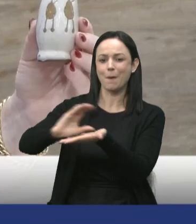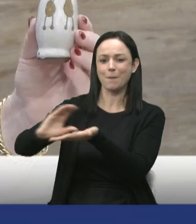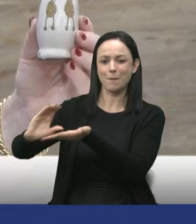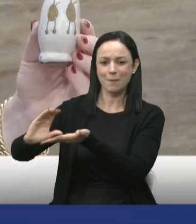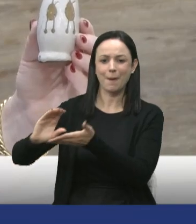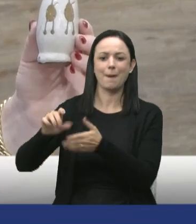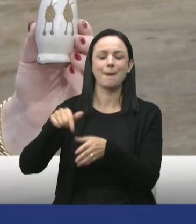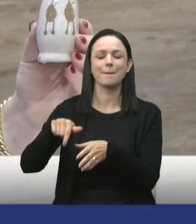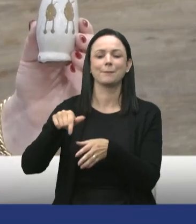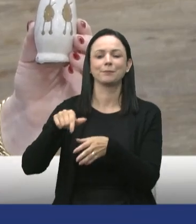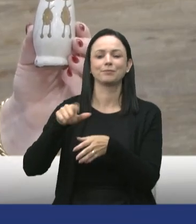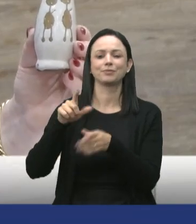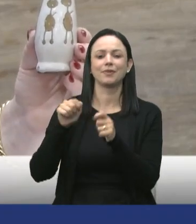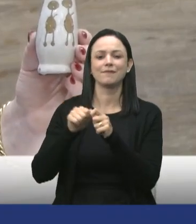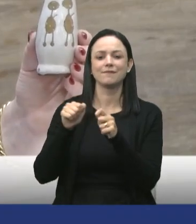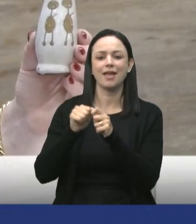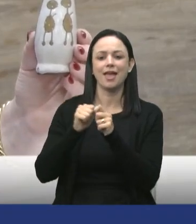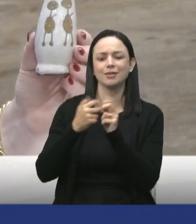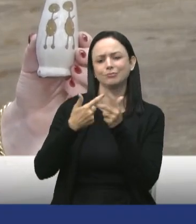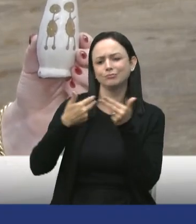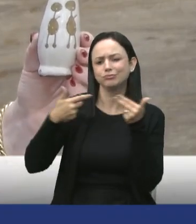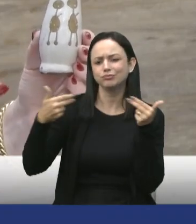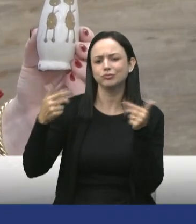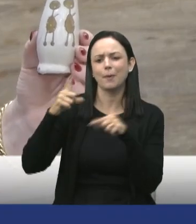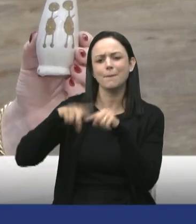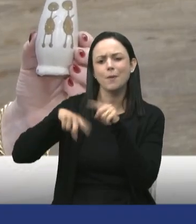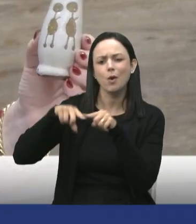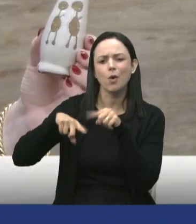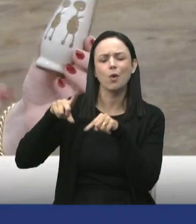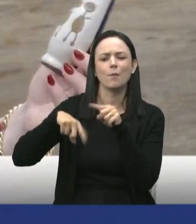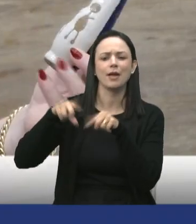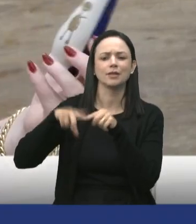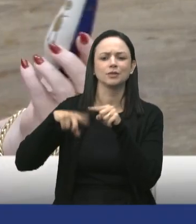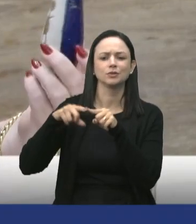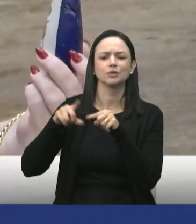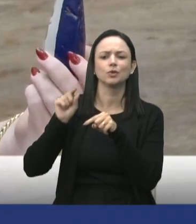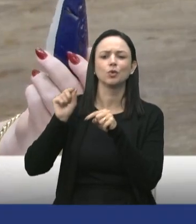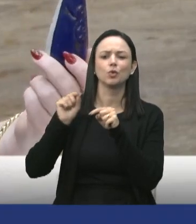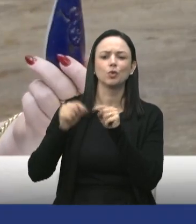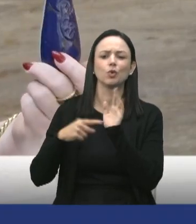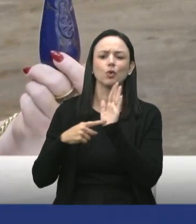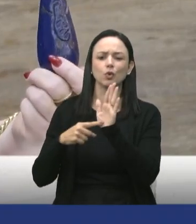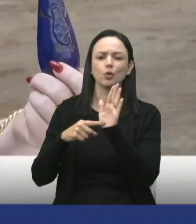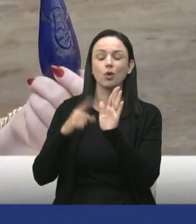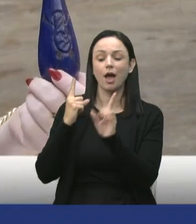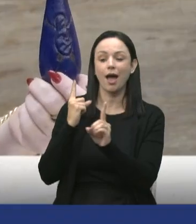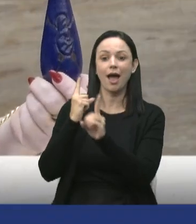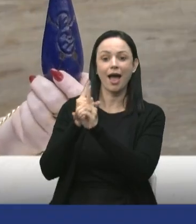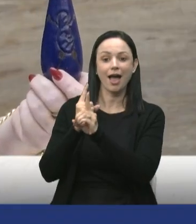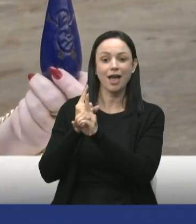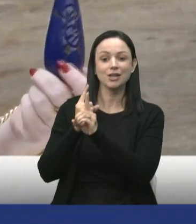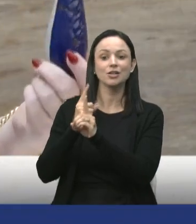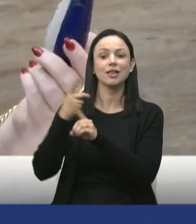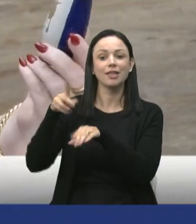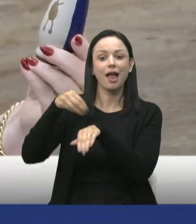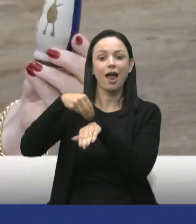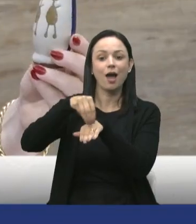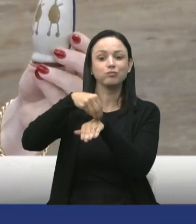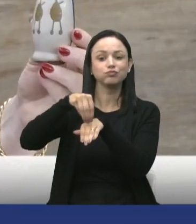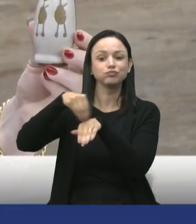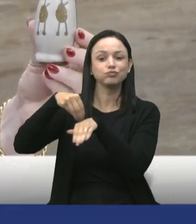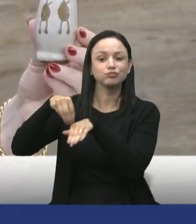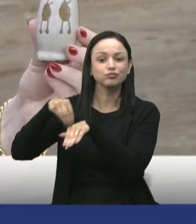uma coletâneazinha de réplicas, né, que reproduzem os achados arqueológicos,